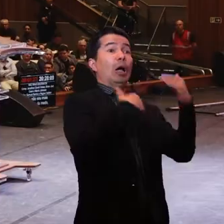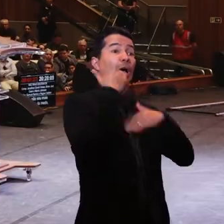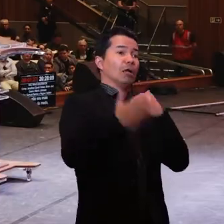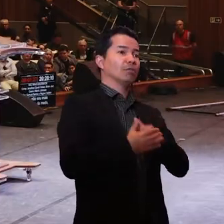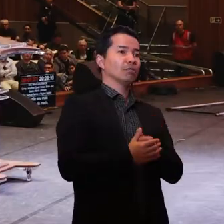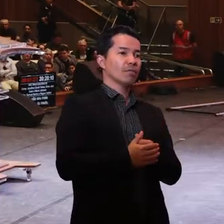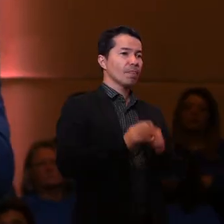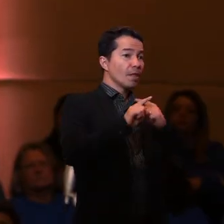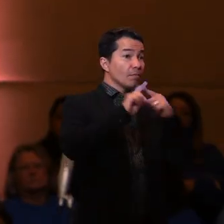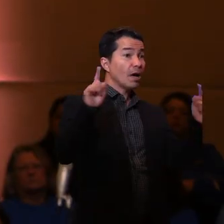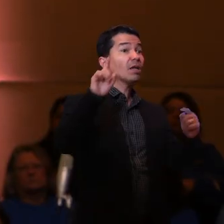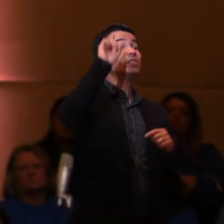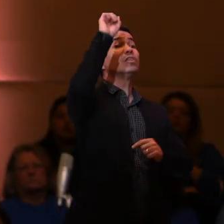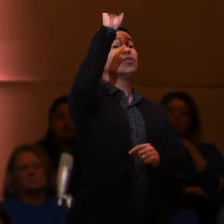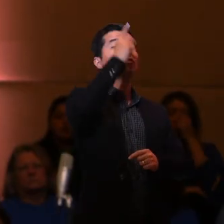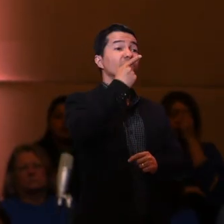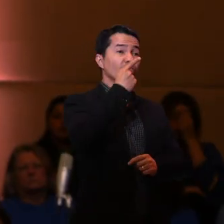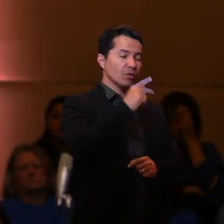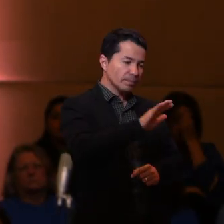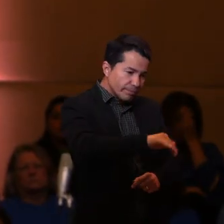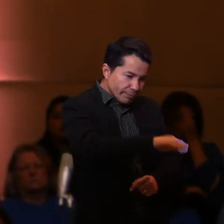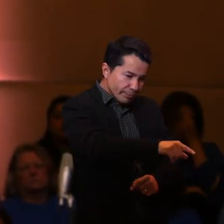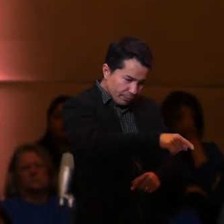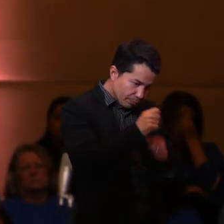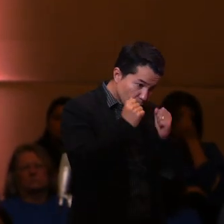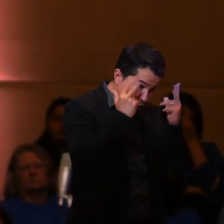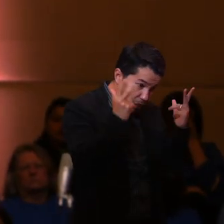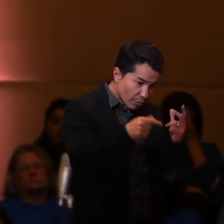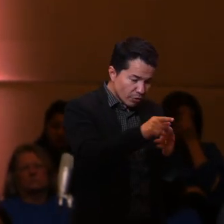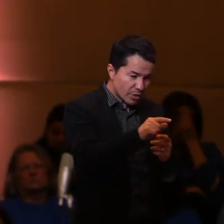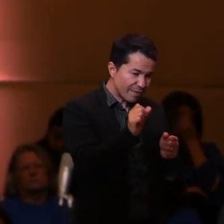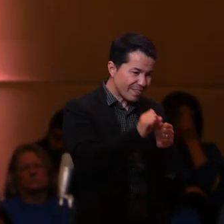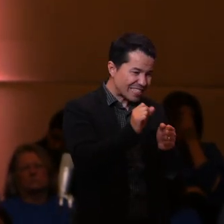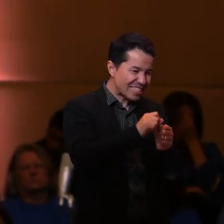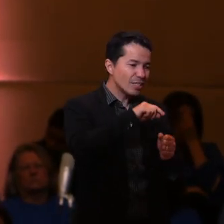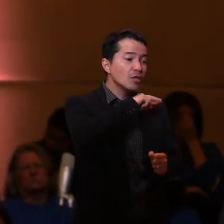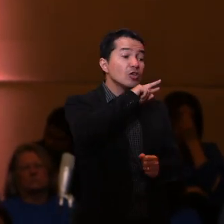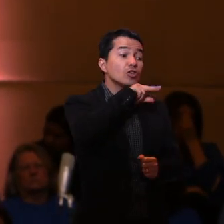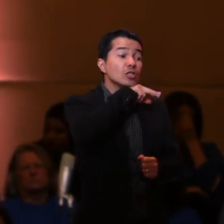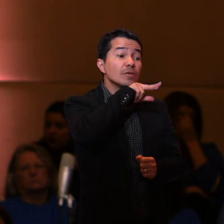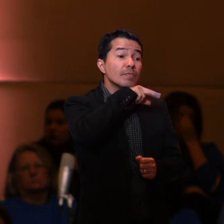uma serpente de bronze sobre uma haste no meio do deserto.